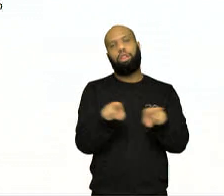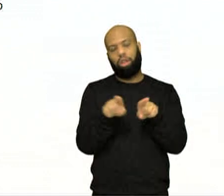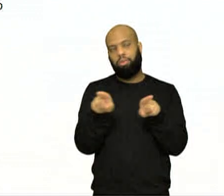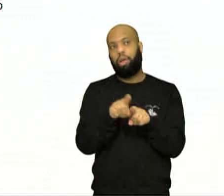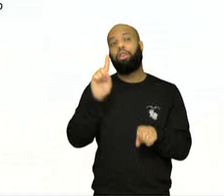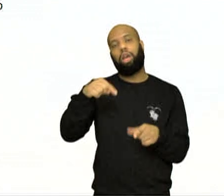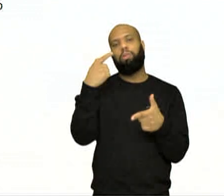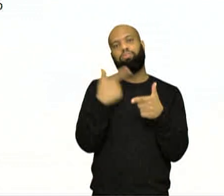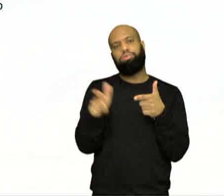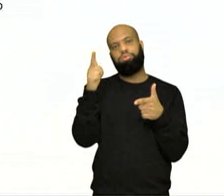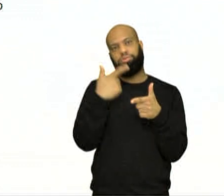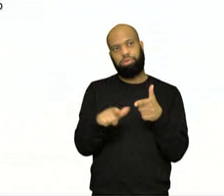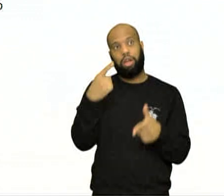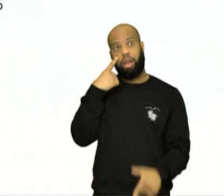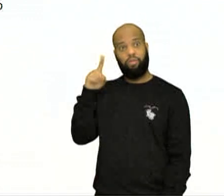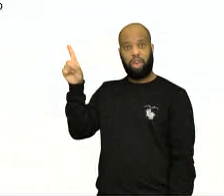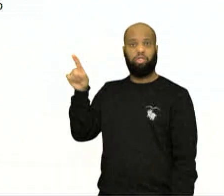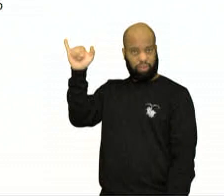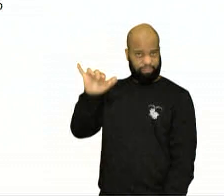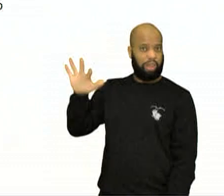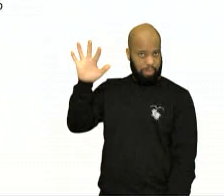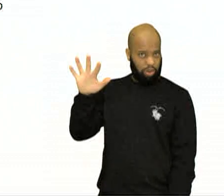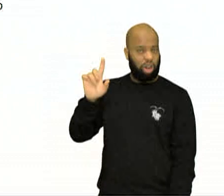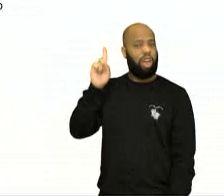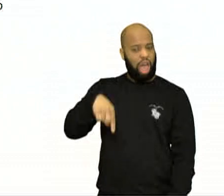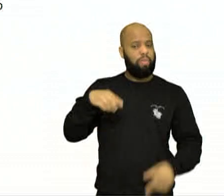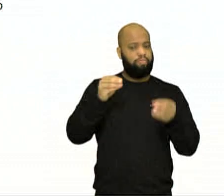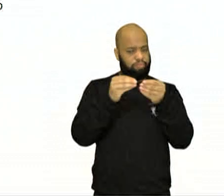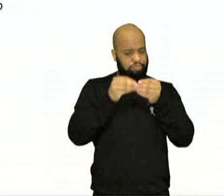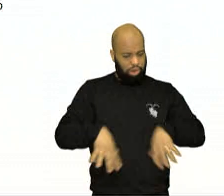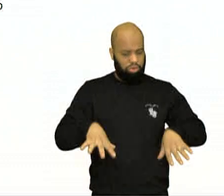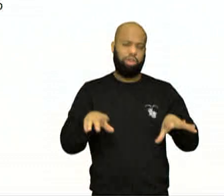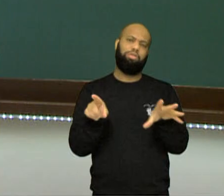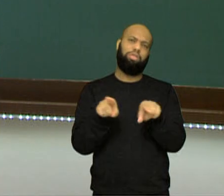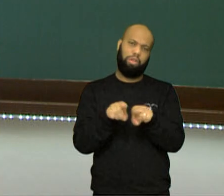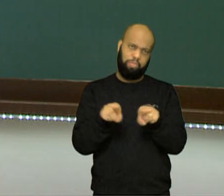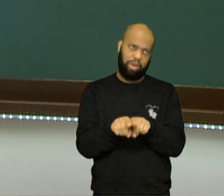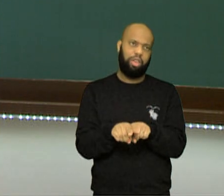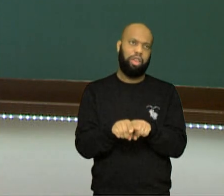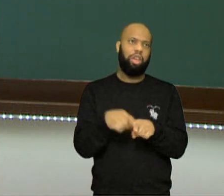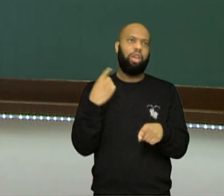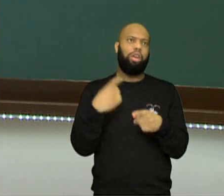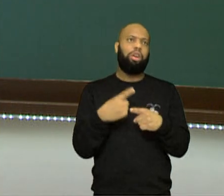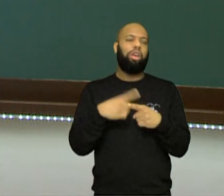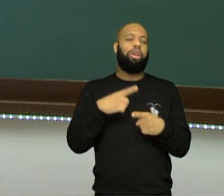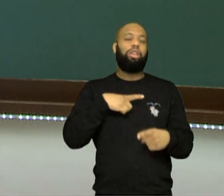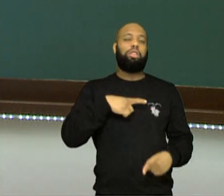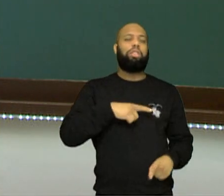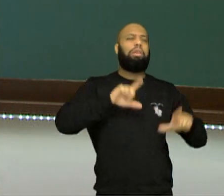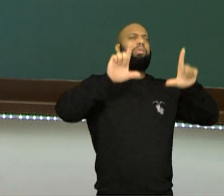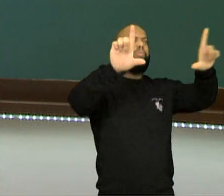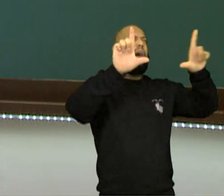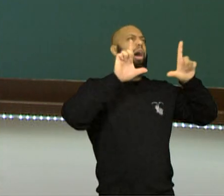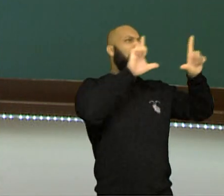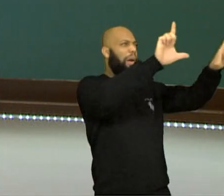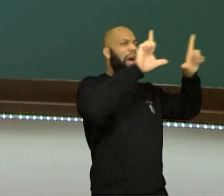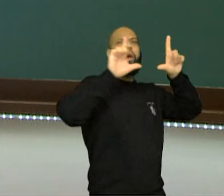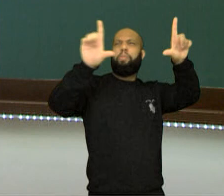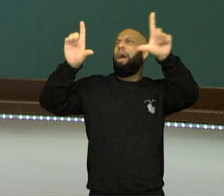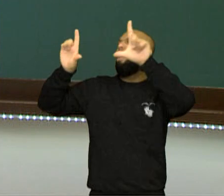consequência, né, que é um elemento prejudicial para a população urbana, é a enorme quantidade de cartazes ou